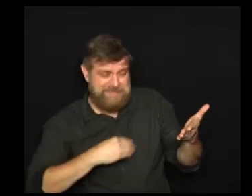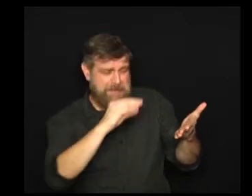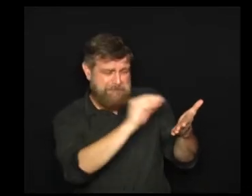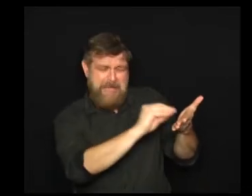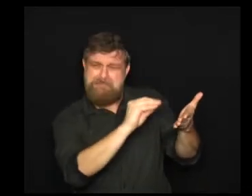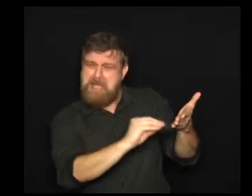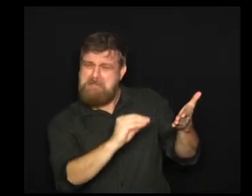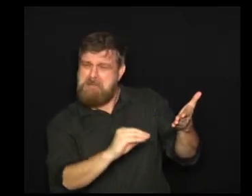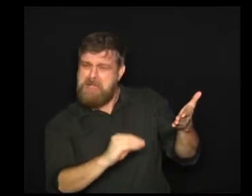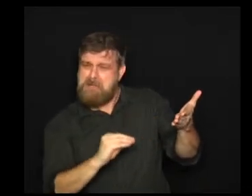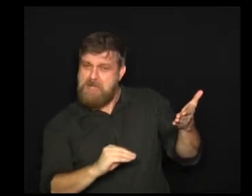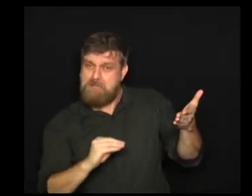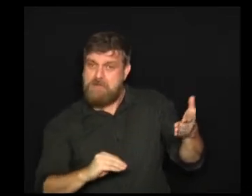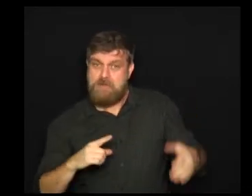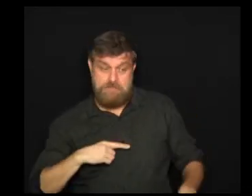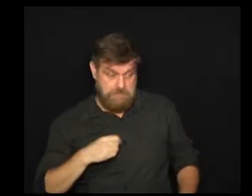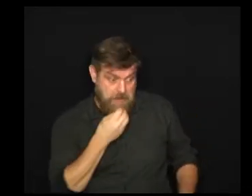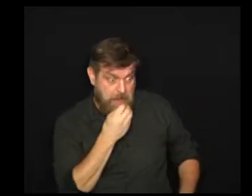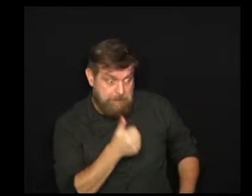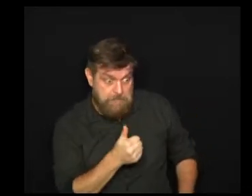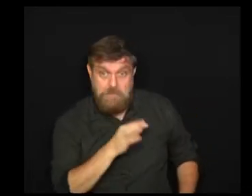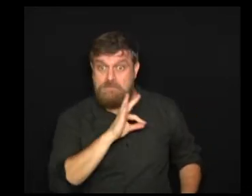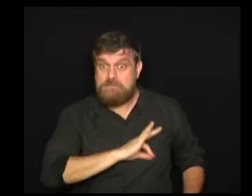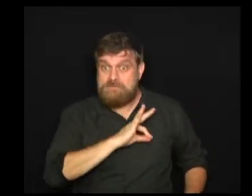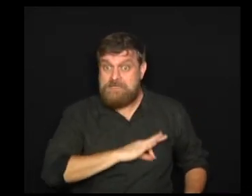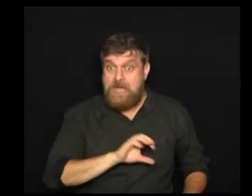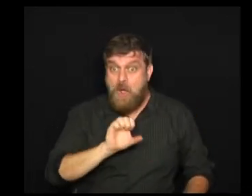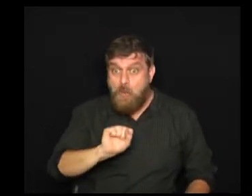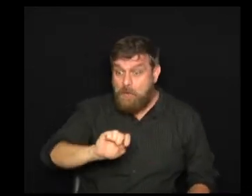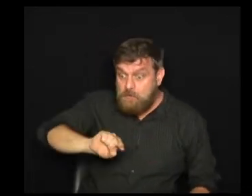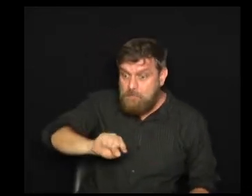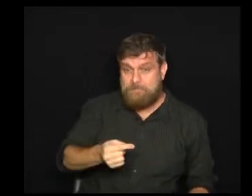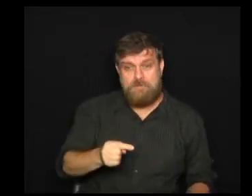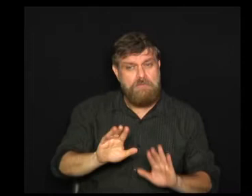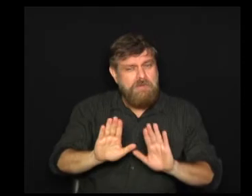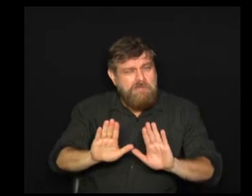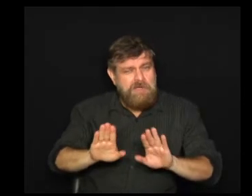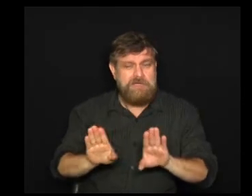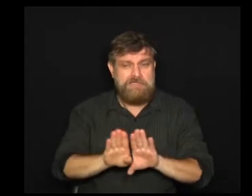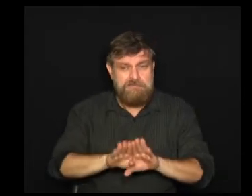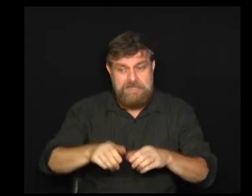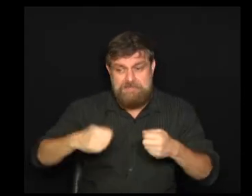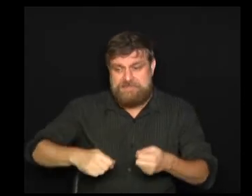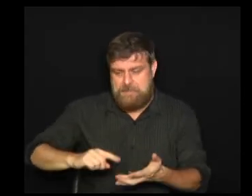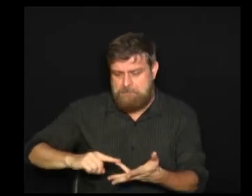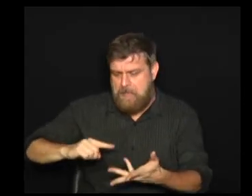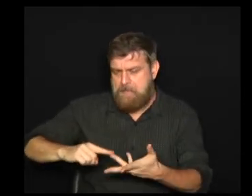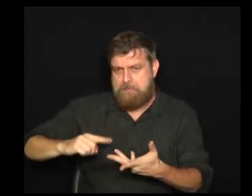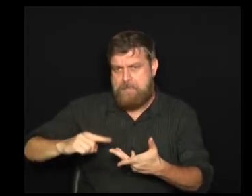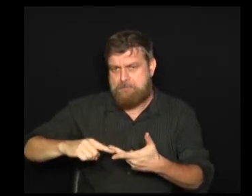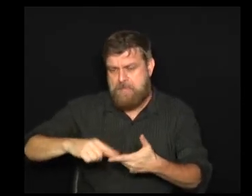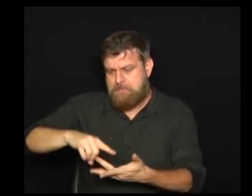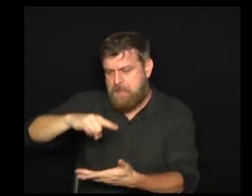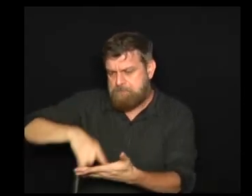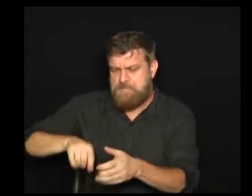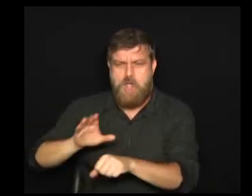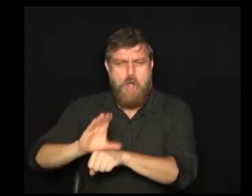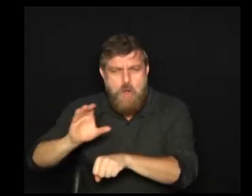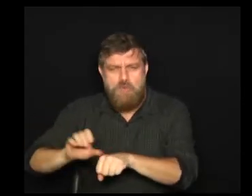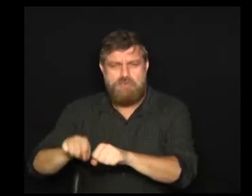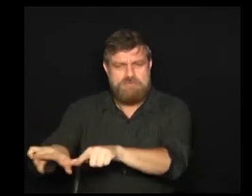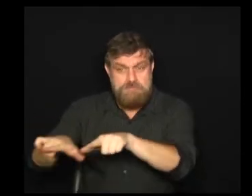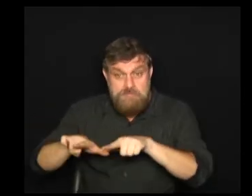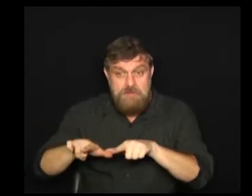assim, a oferta é boa, né? Mas também a exigência é grande. Então, se nós trabalhamos